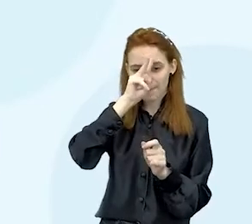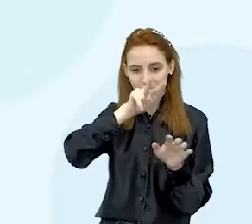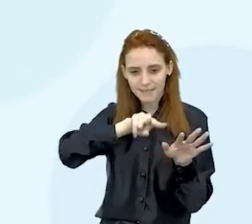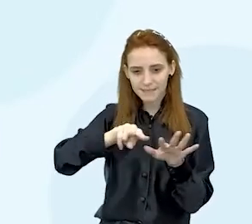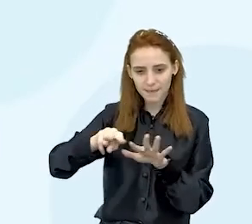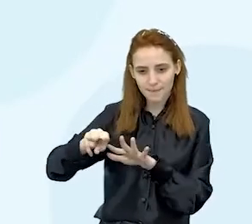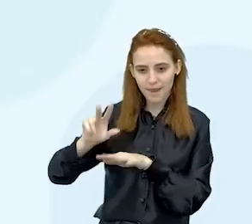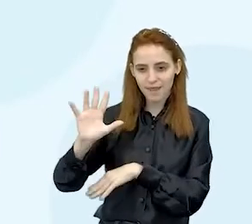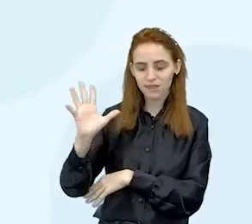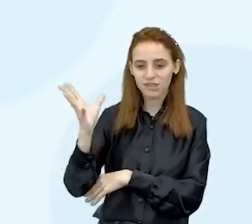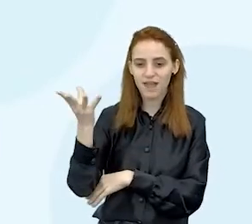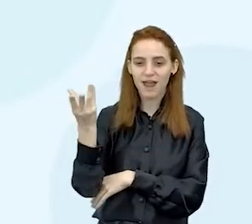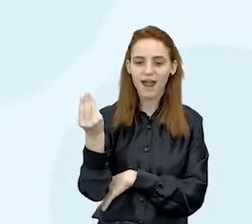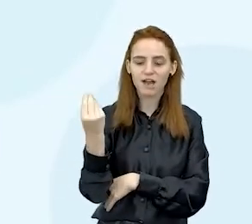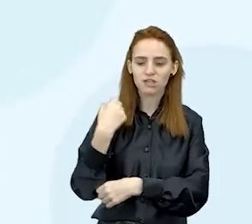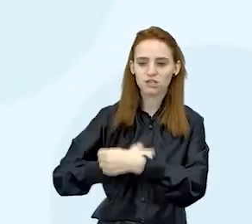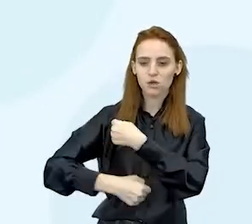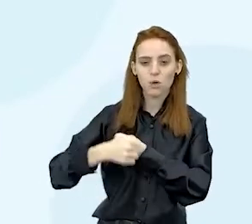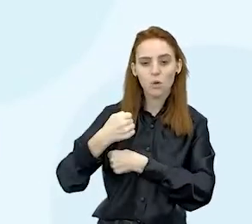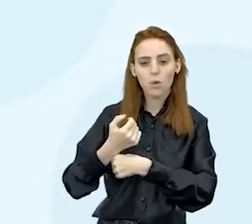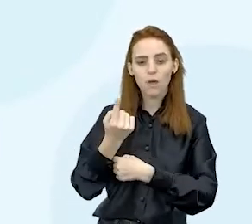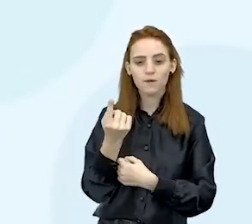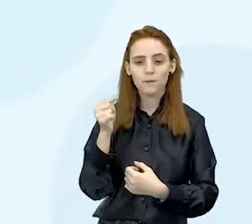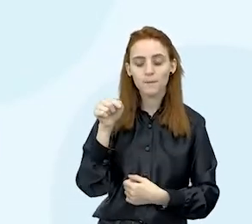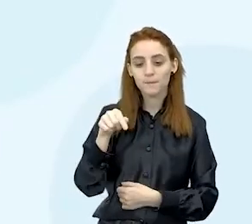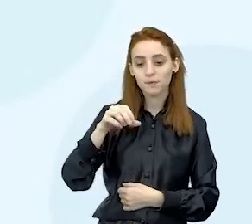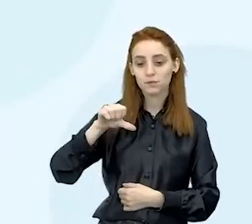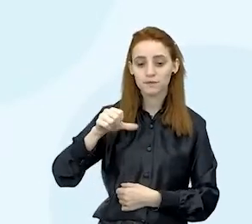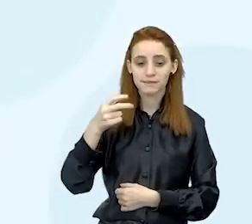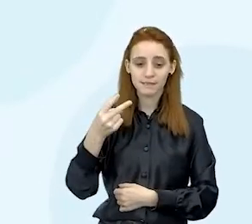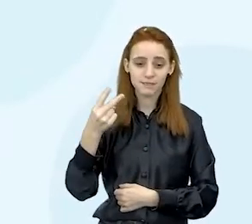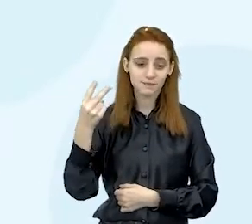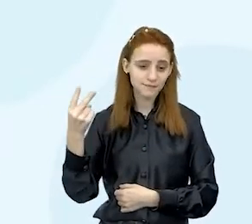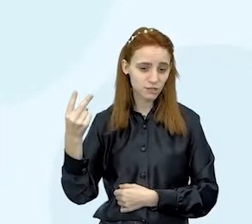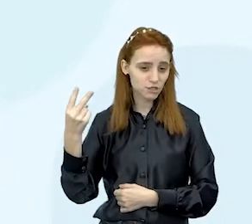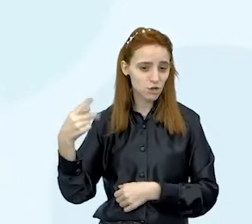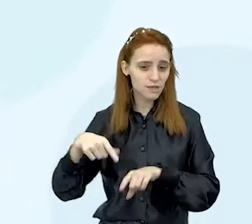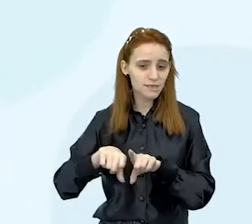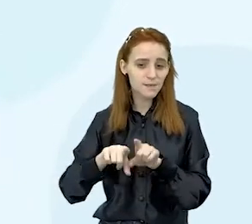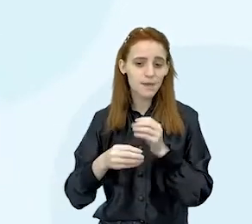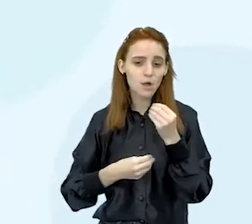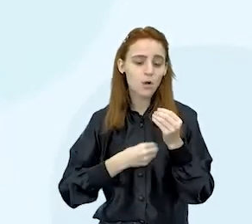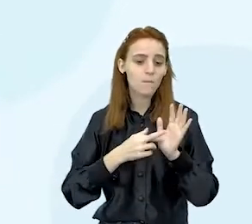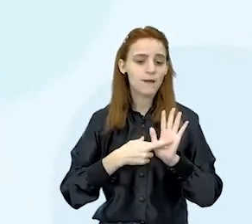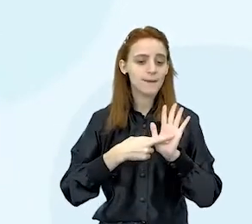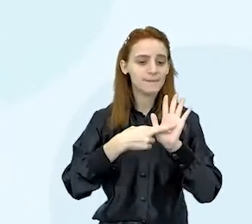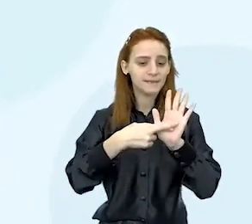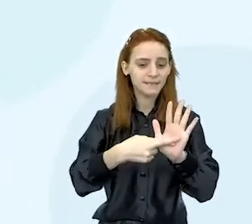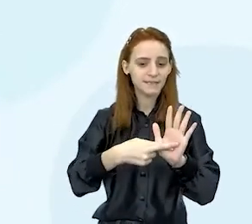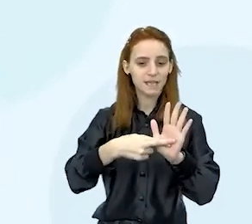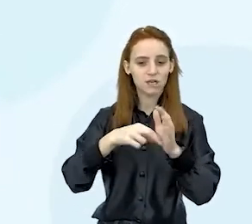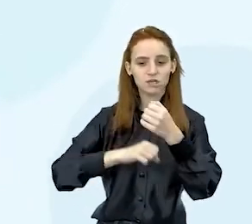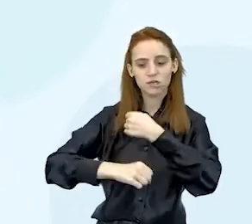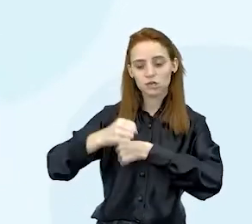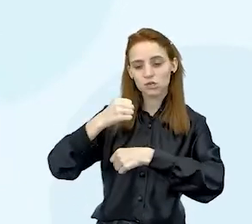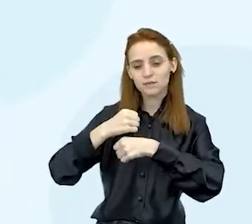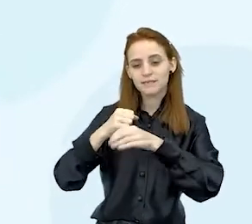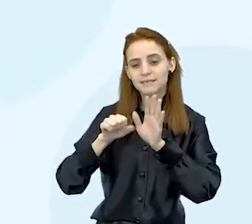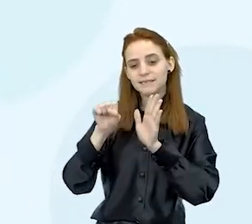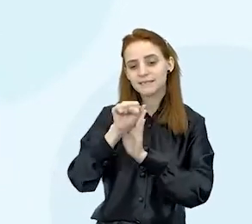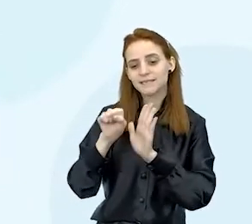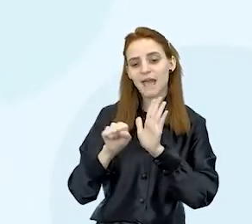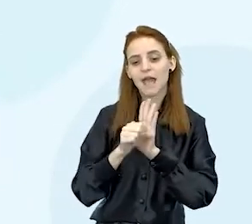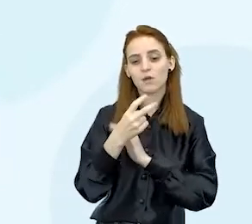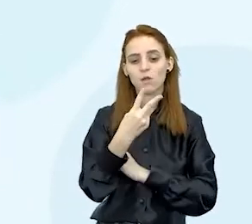1922, associando os pontos abordados com a questão da representatividade cultural no Brasil do século